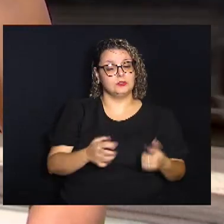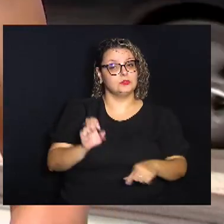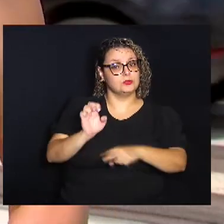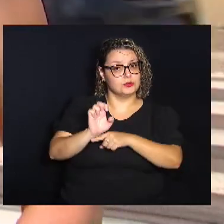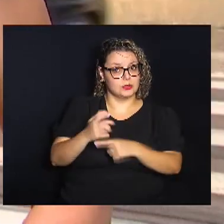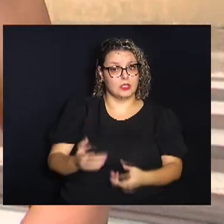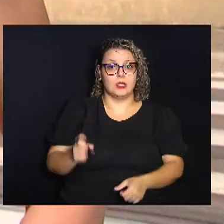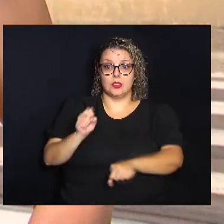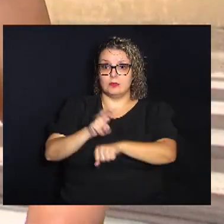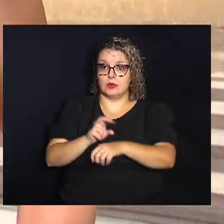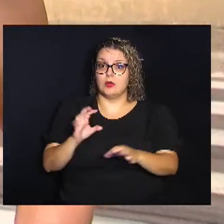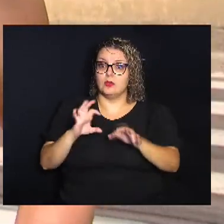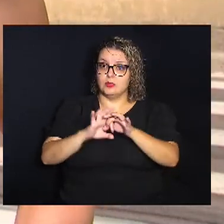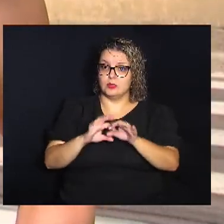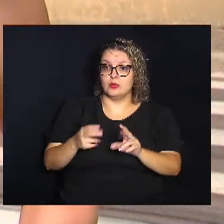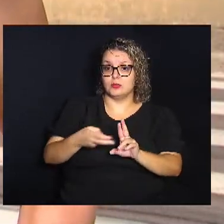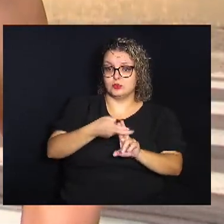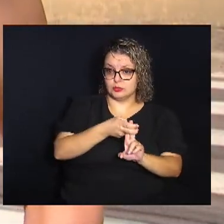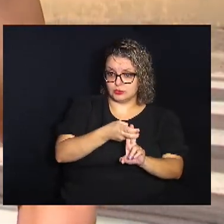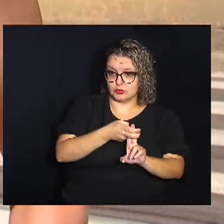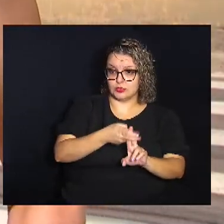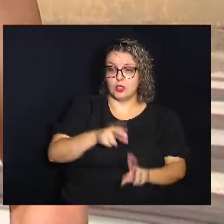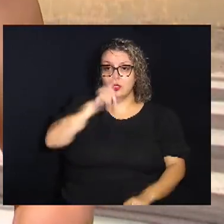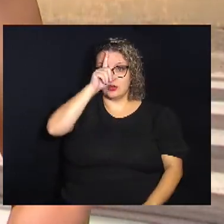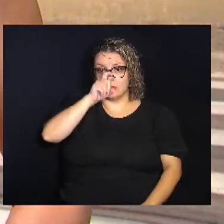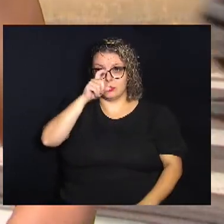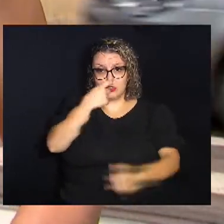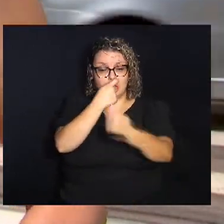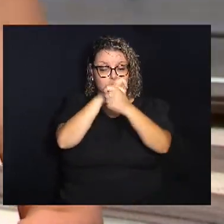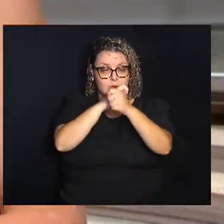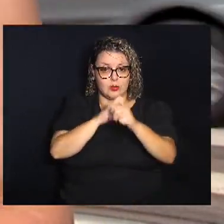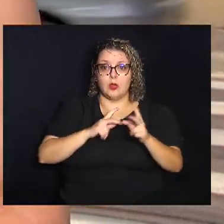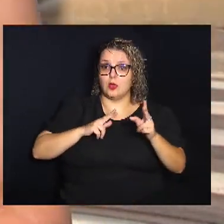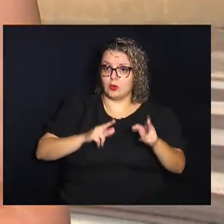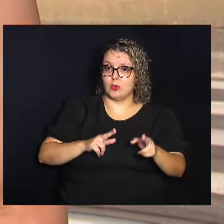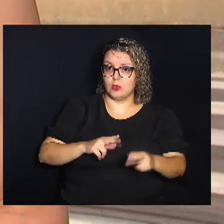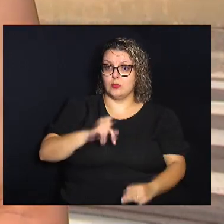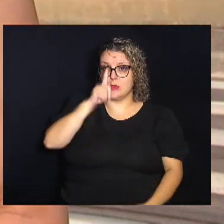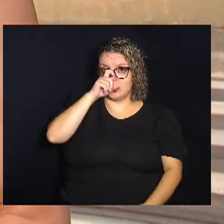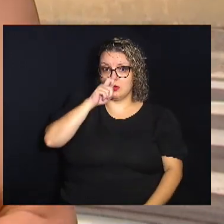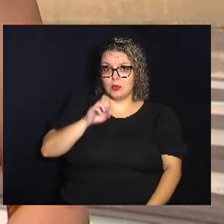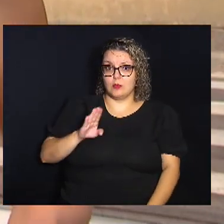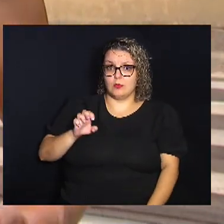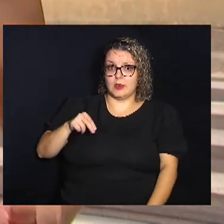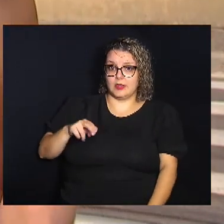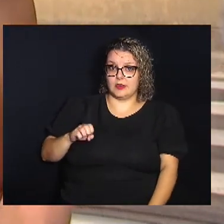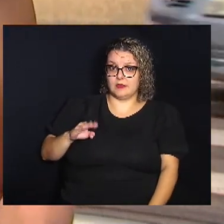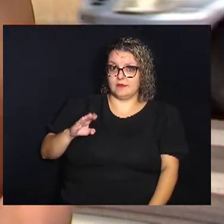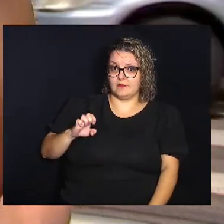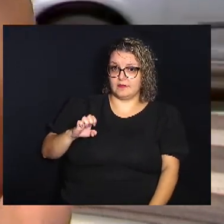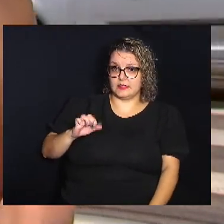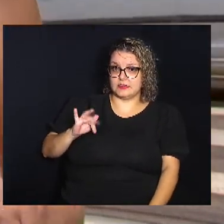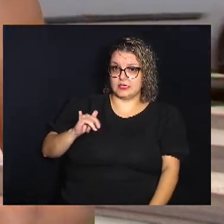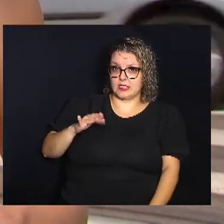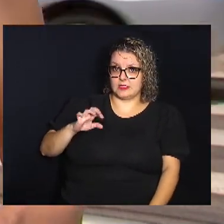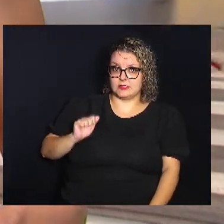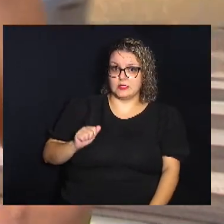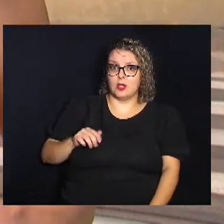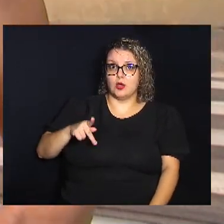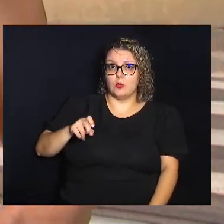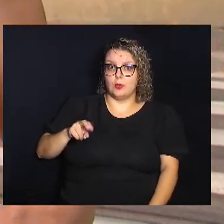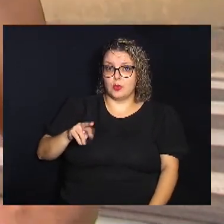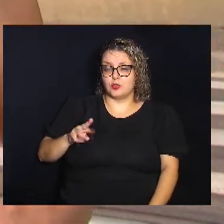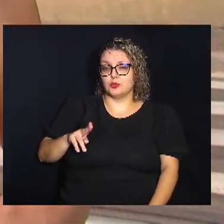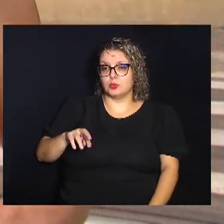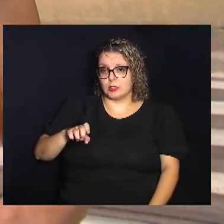vagas conveniadas com o SUS, tanto para o Hospital da PUC quanto para o Hospital Beneficência Portuguesa, estão ocupadas, até